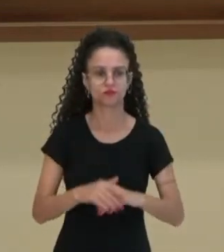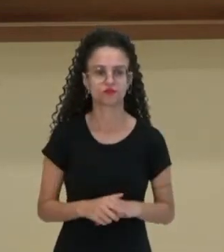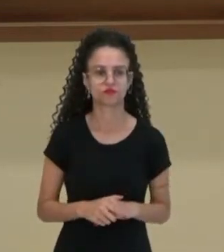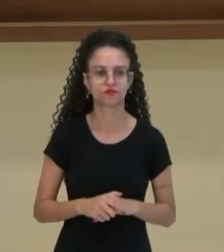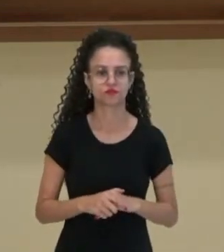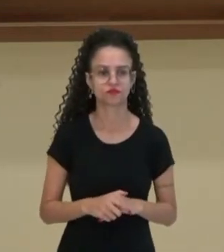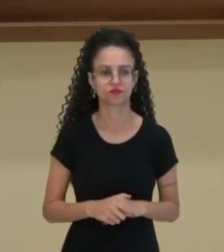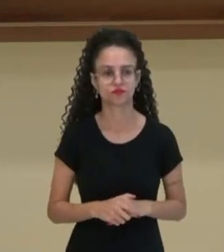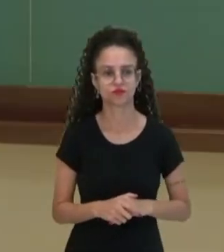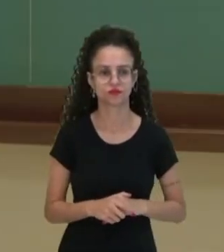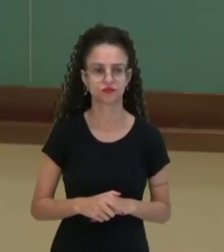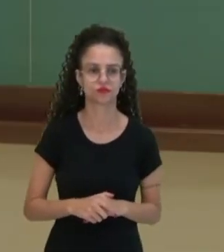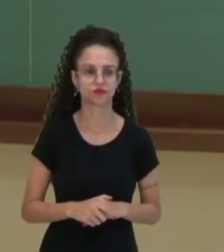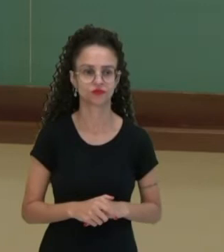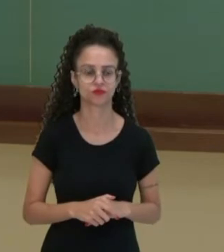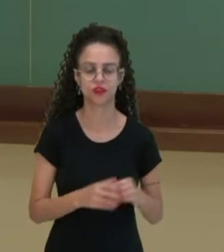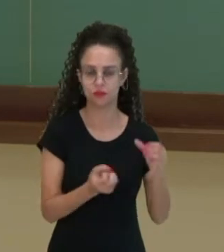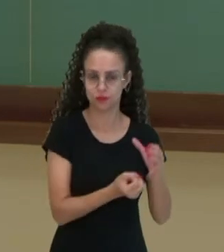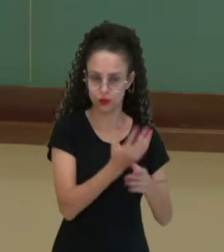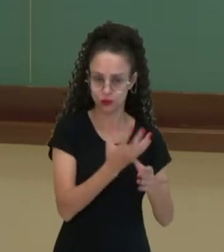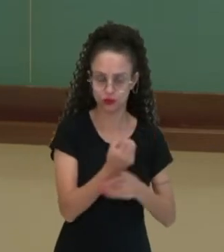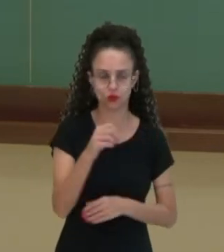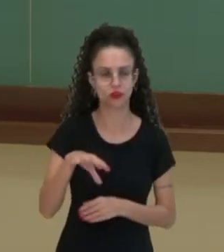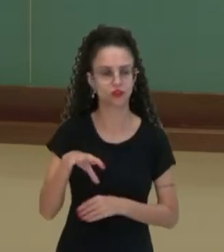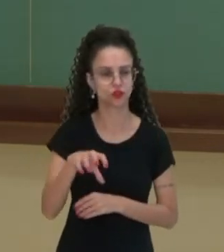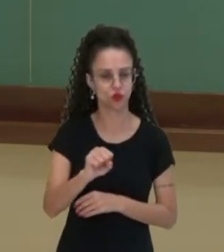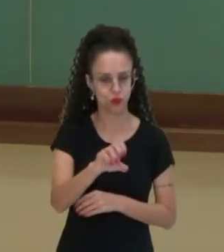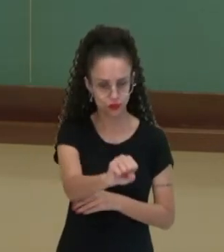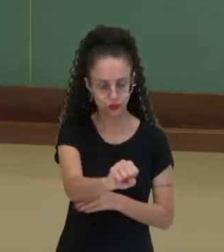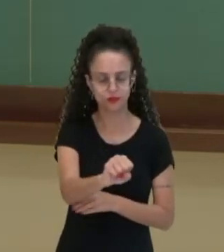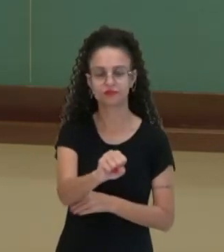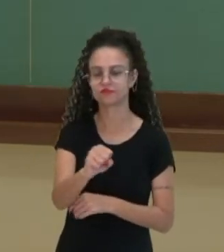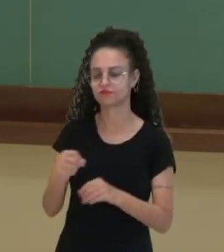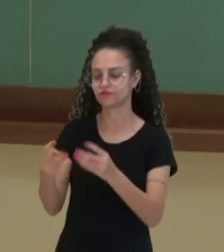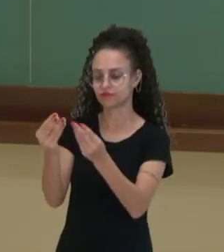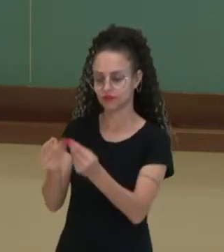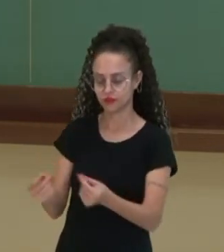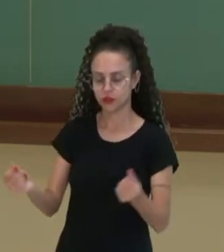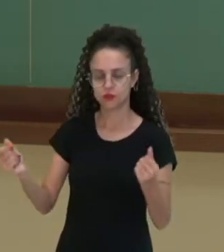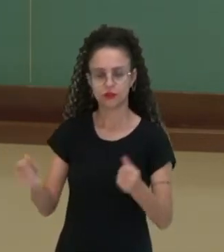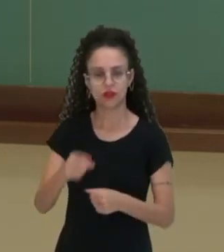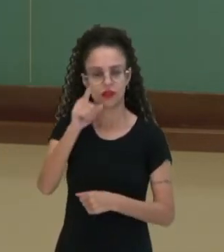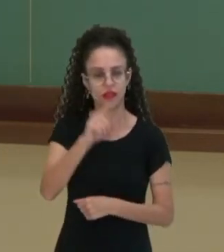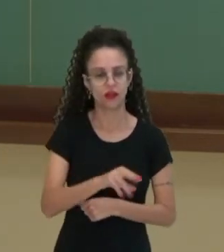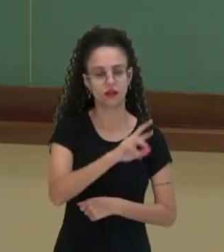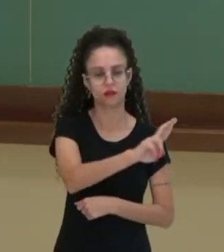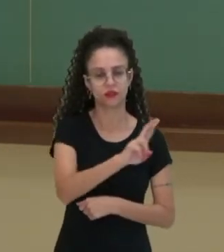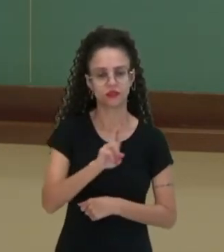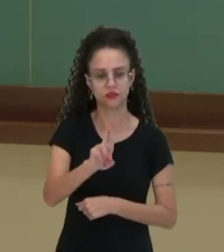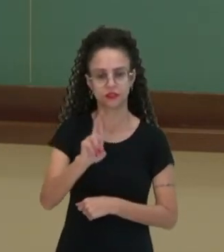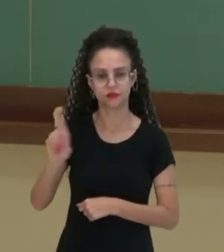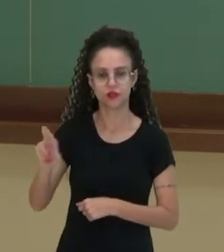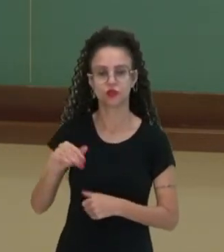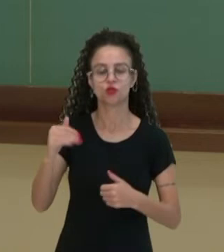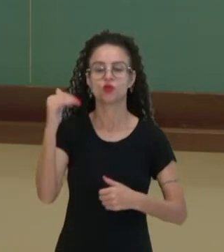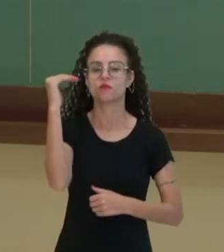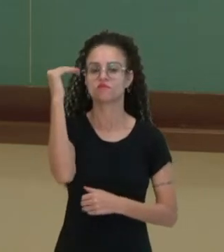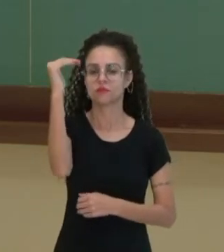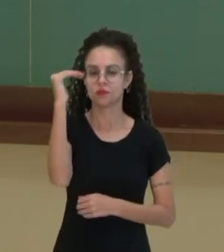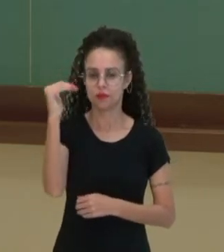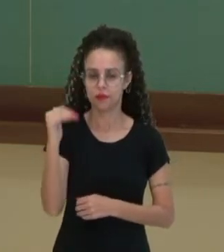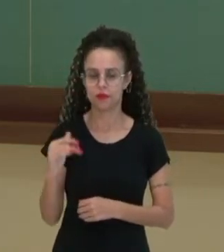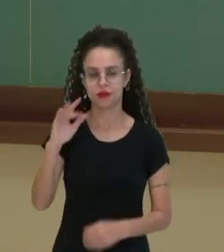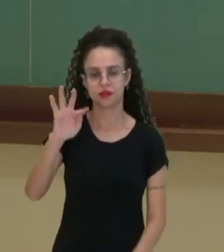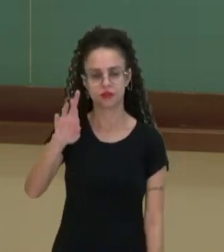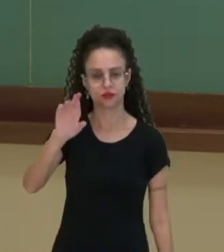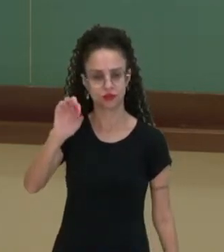então, produtores, consumidores e decompositores. Cada um deles representa um nível trófico. Daqui a